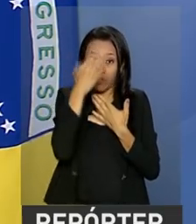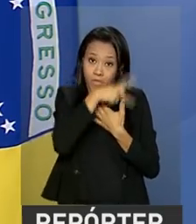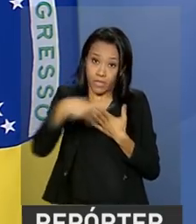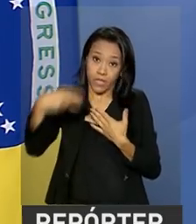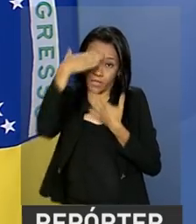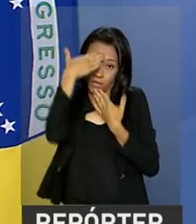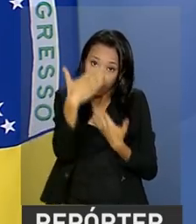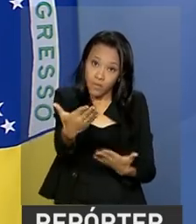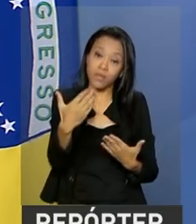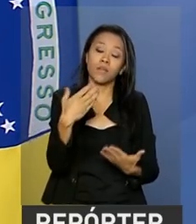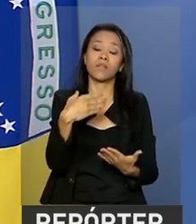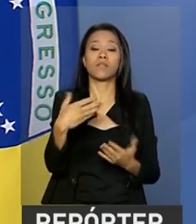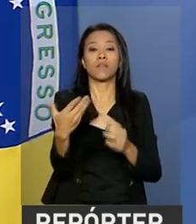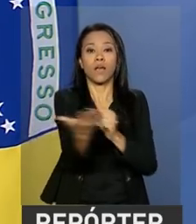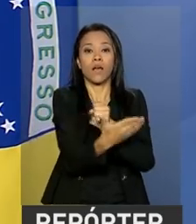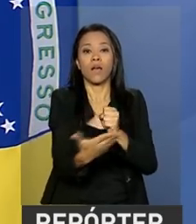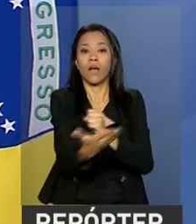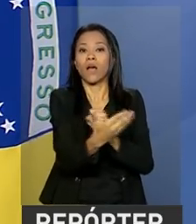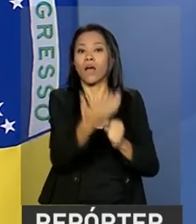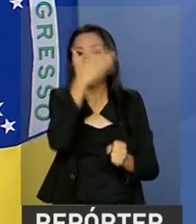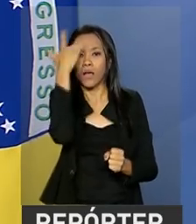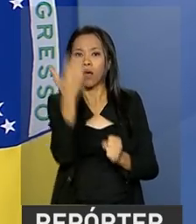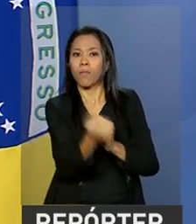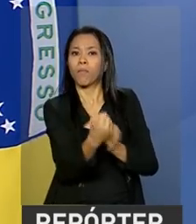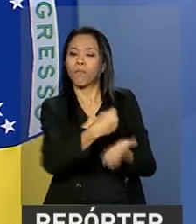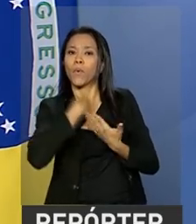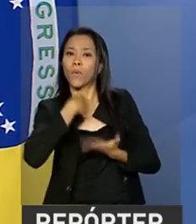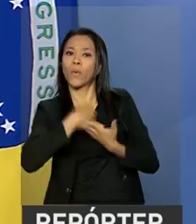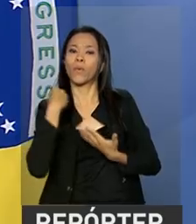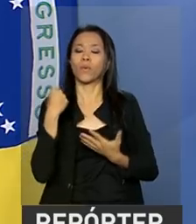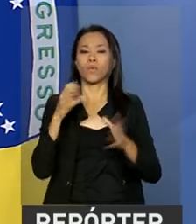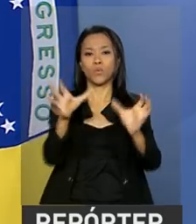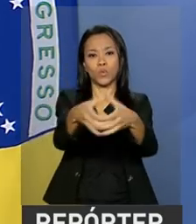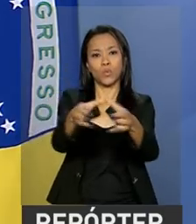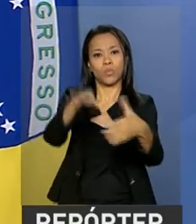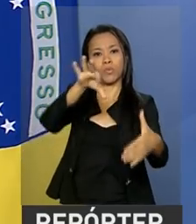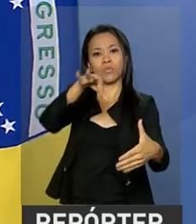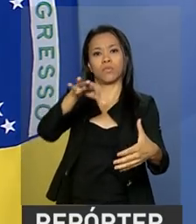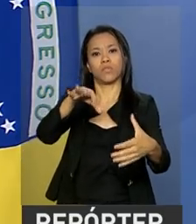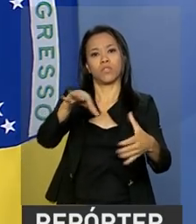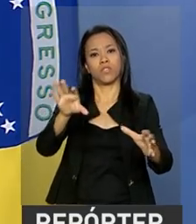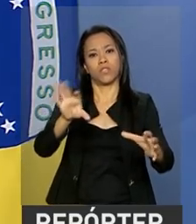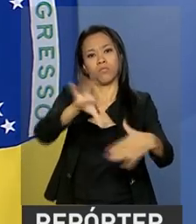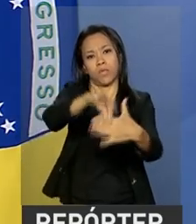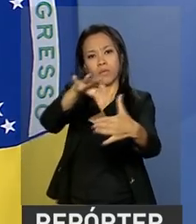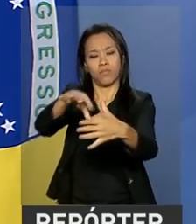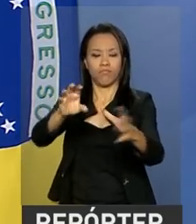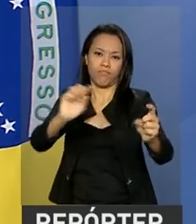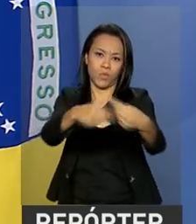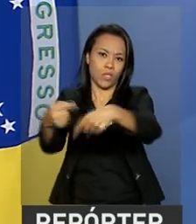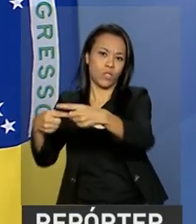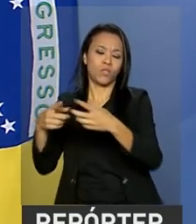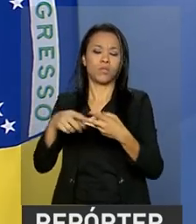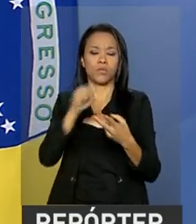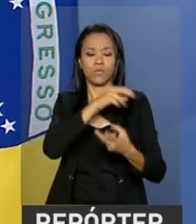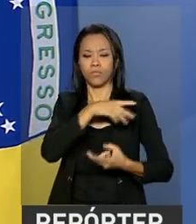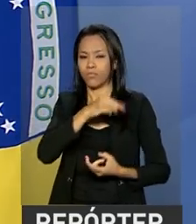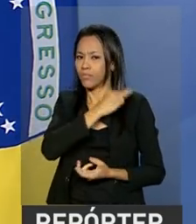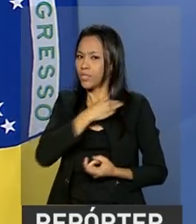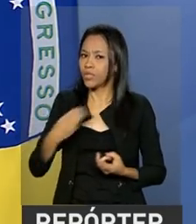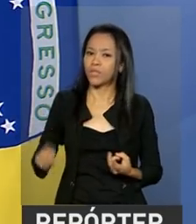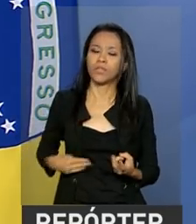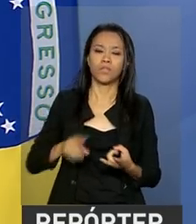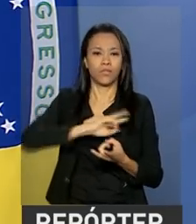à base de apoio do governo e as lideranças partidárias ministros de estado governadores prefeitos